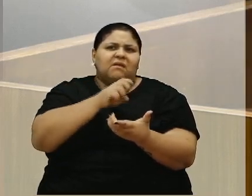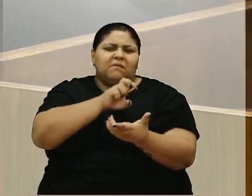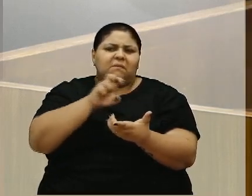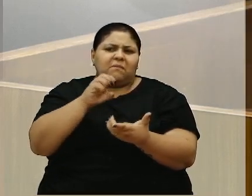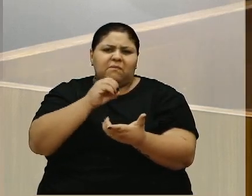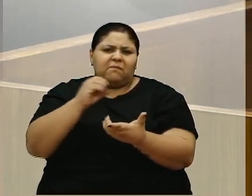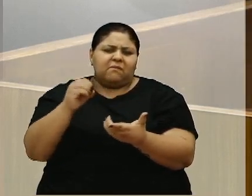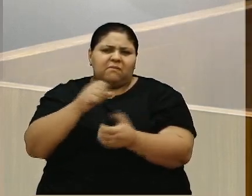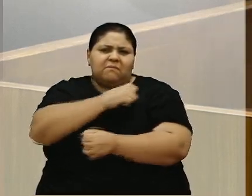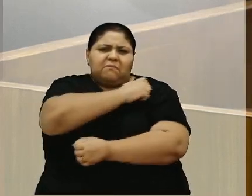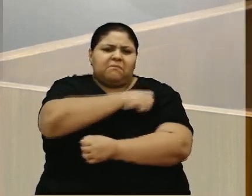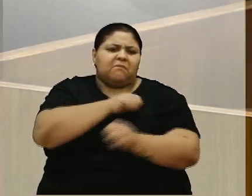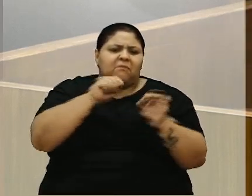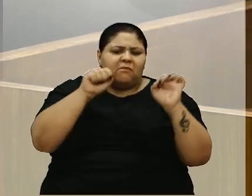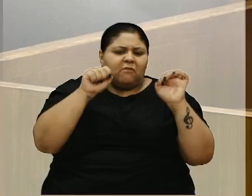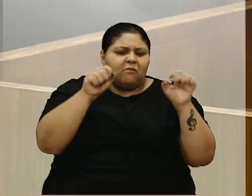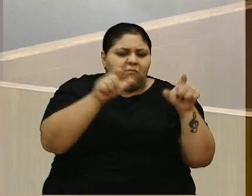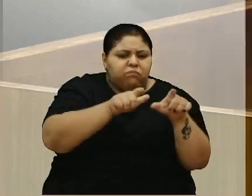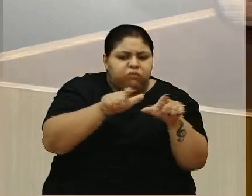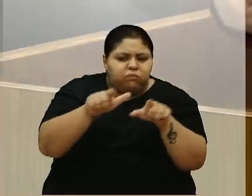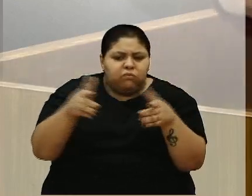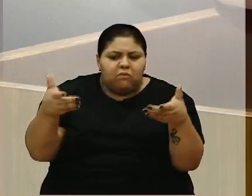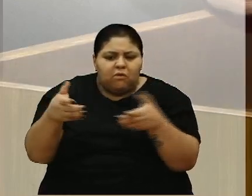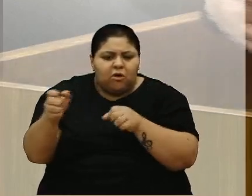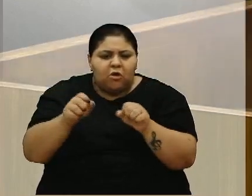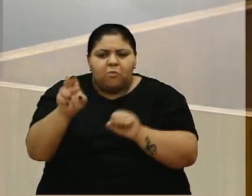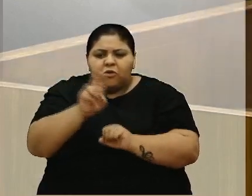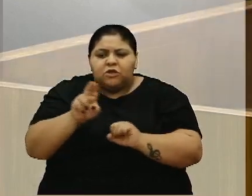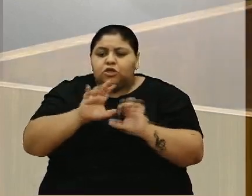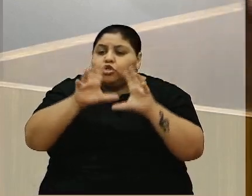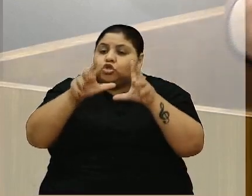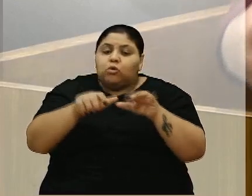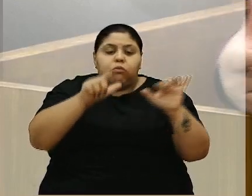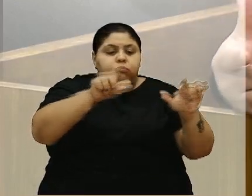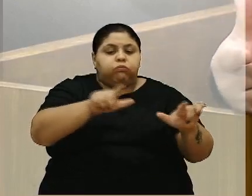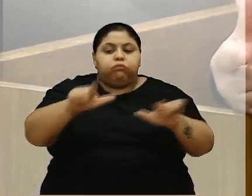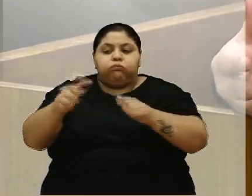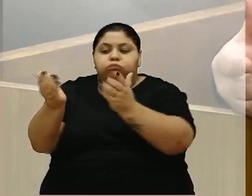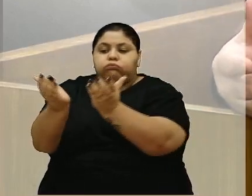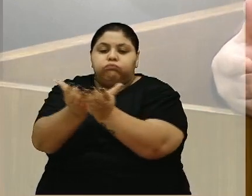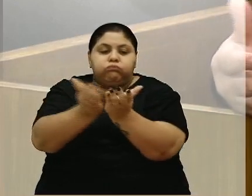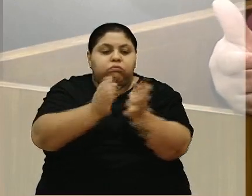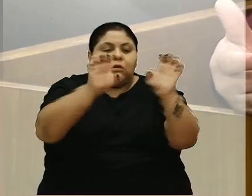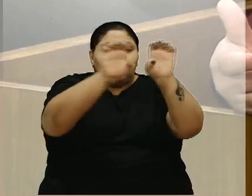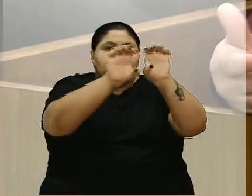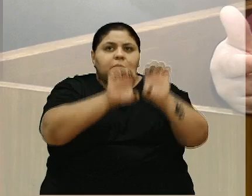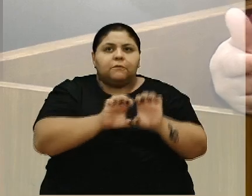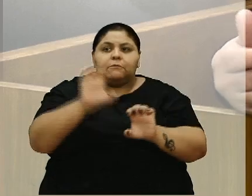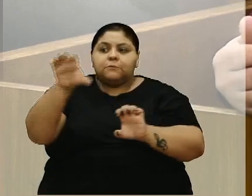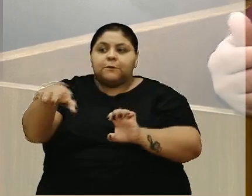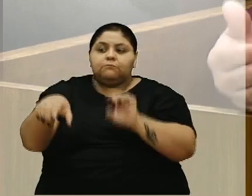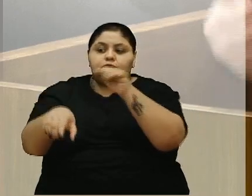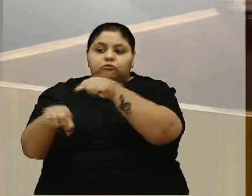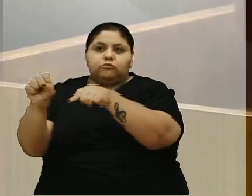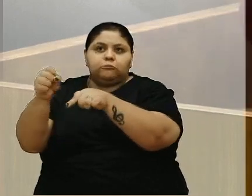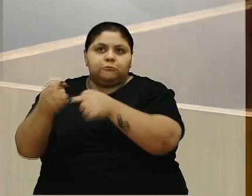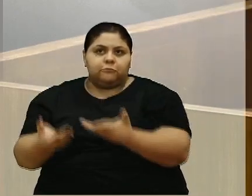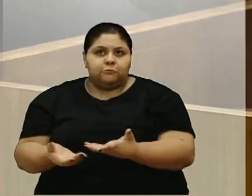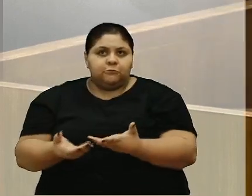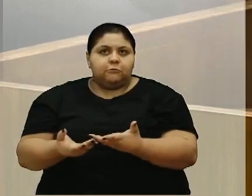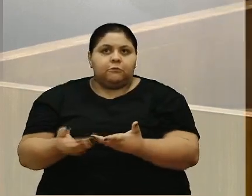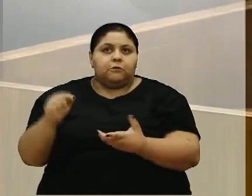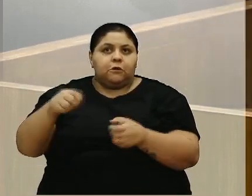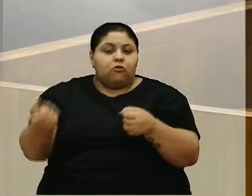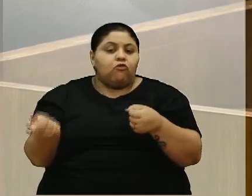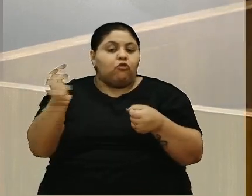em poucas salas. Agora nós podemos usar todas as salas de aulas, toda a estrutura lá no Campus 8. Então eu volto a